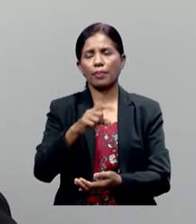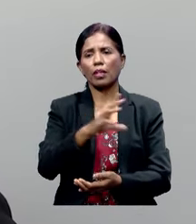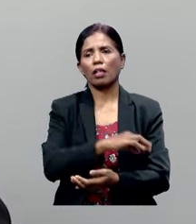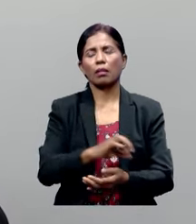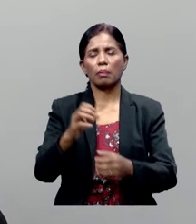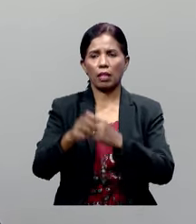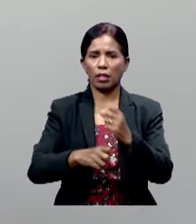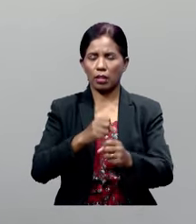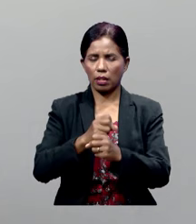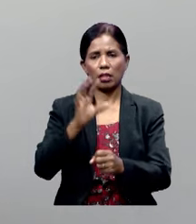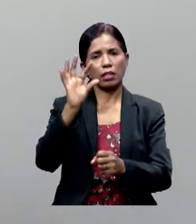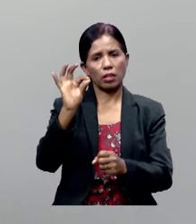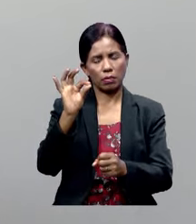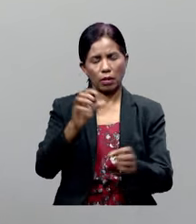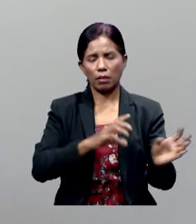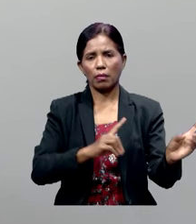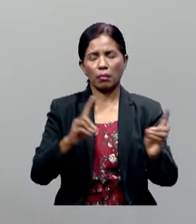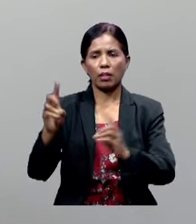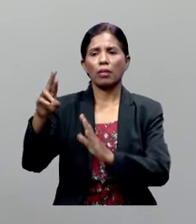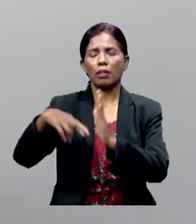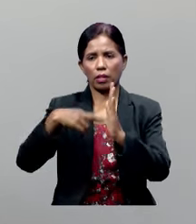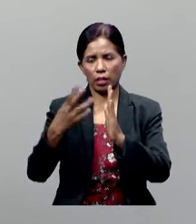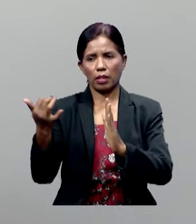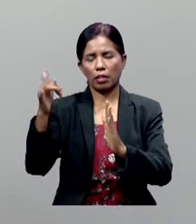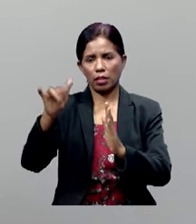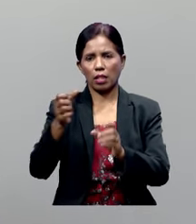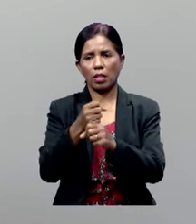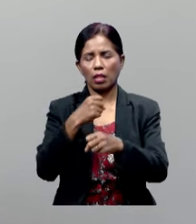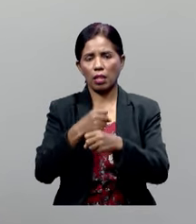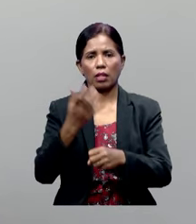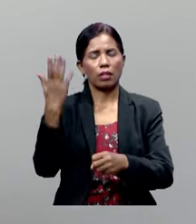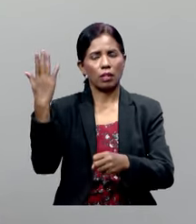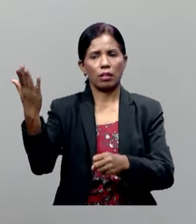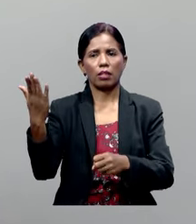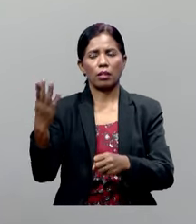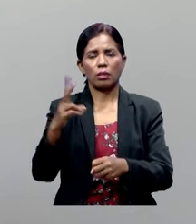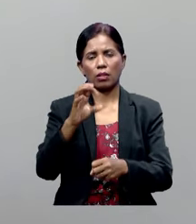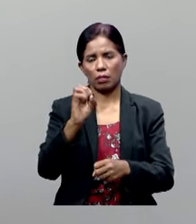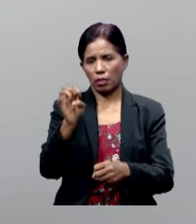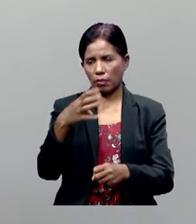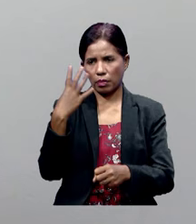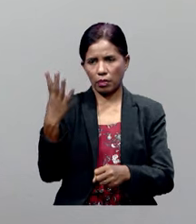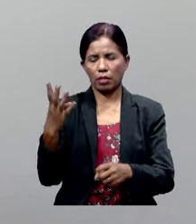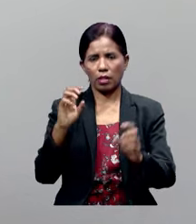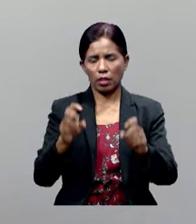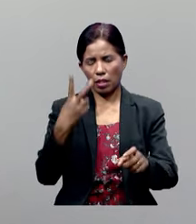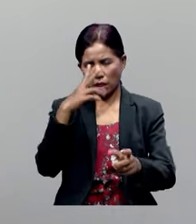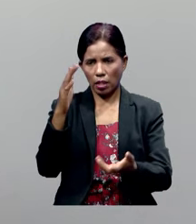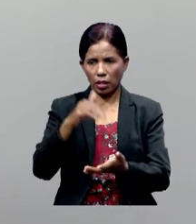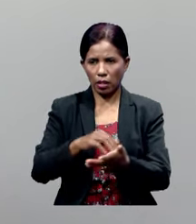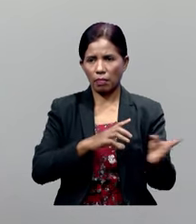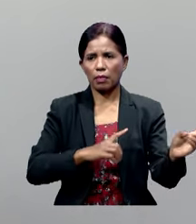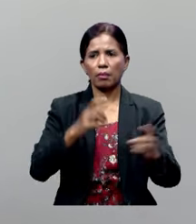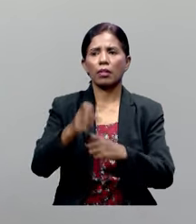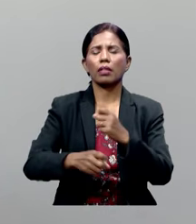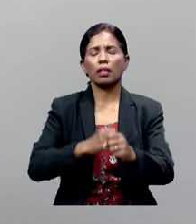anos implementa ho regime sira halo iha desde 2014 tingkal avaliasaun sebab ini implementa tinam